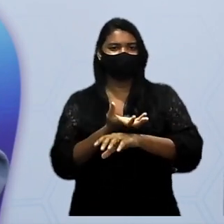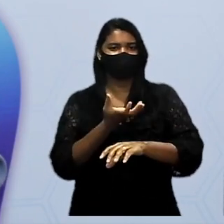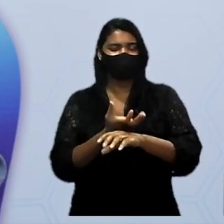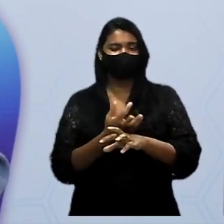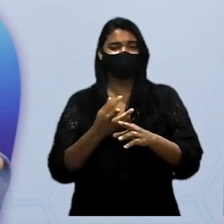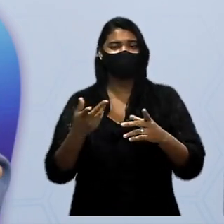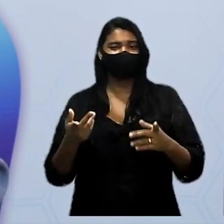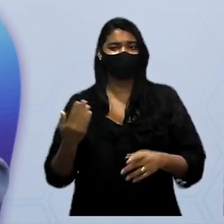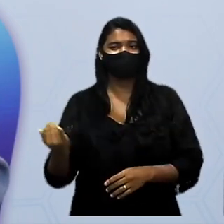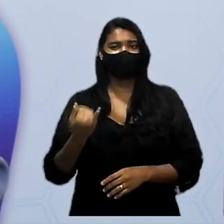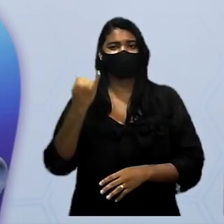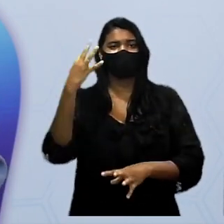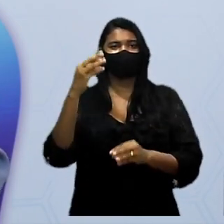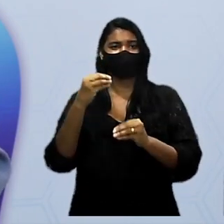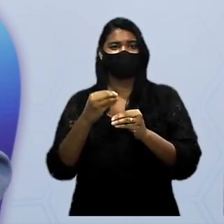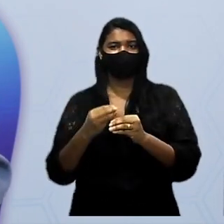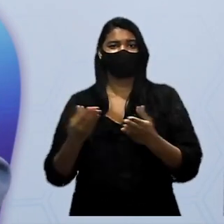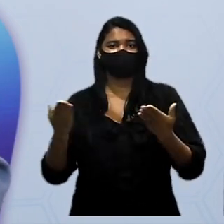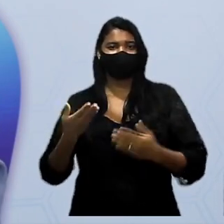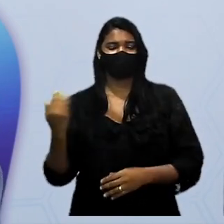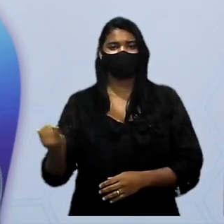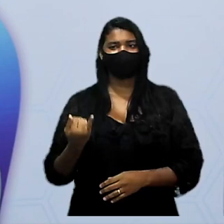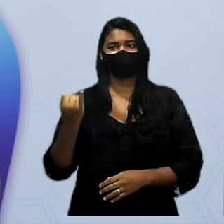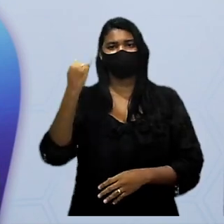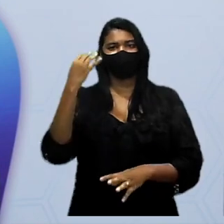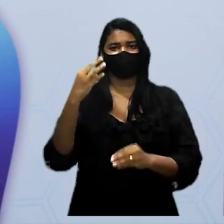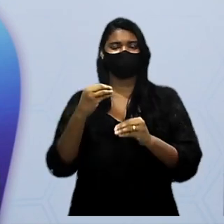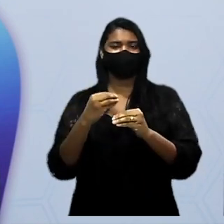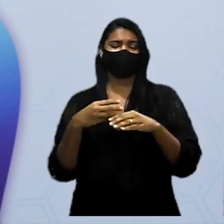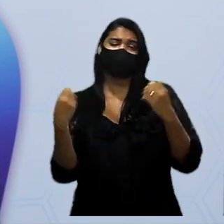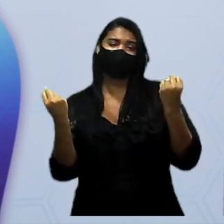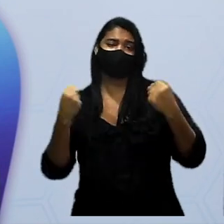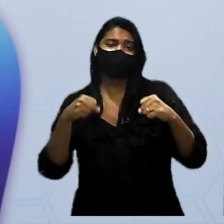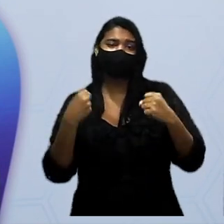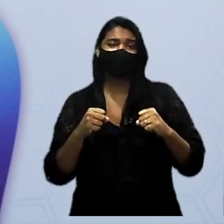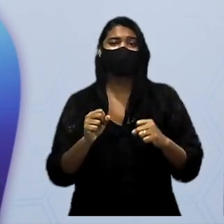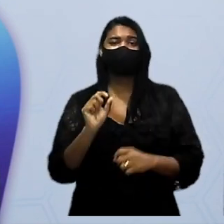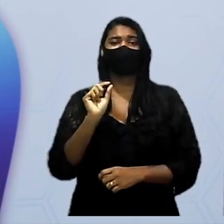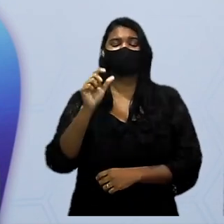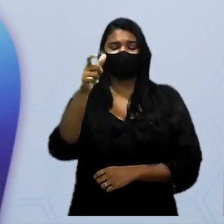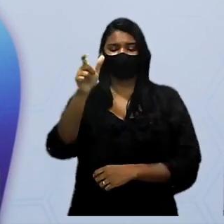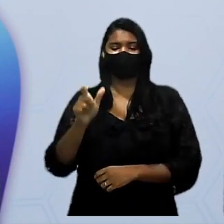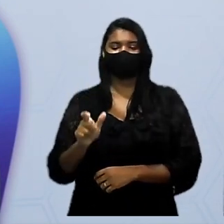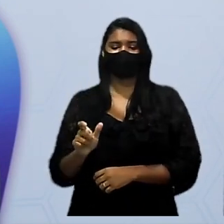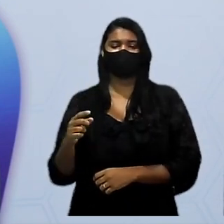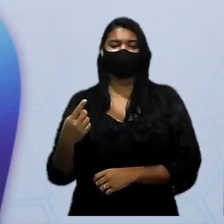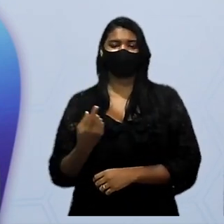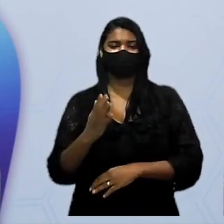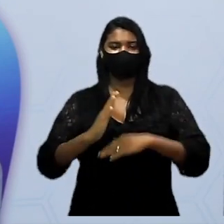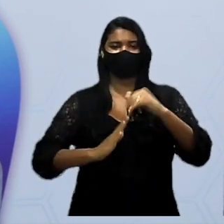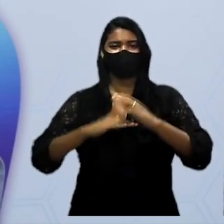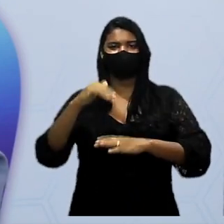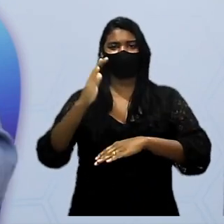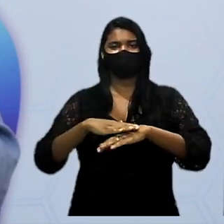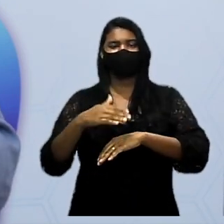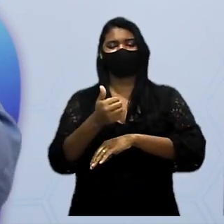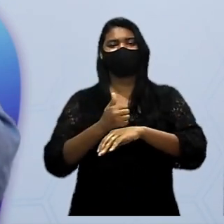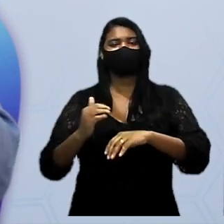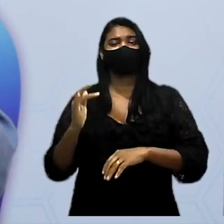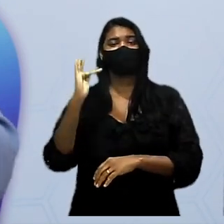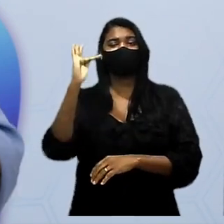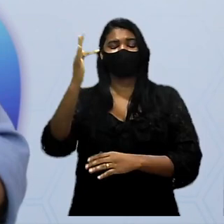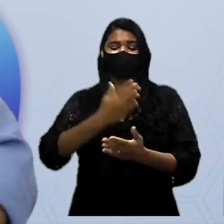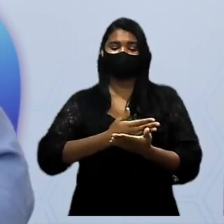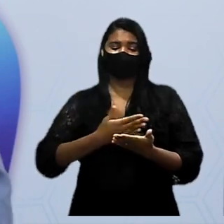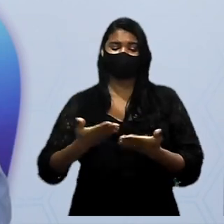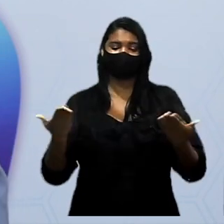tema extremamente instigante, importante e necessário principalmente para aqueles profissionais que irão